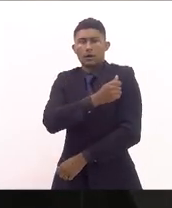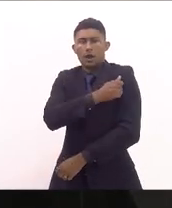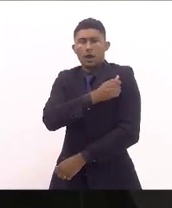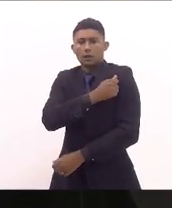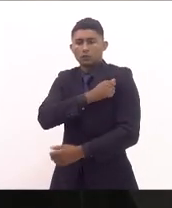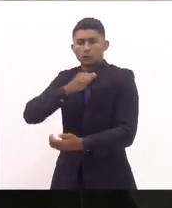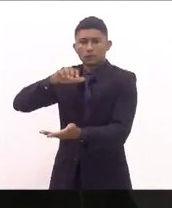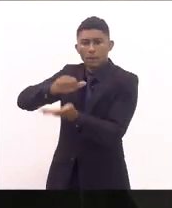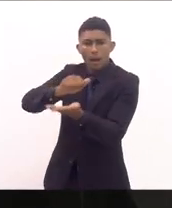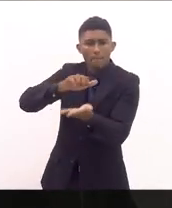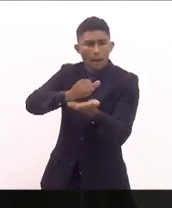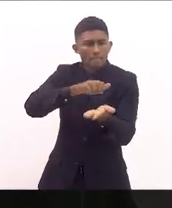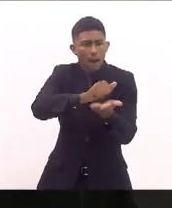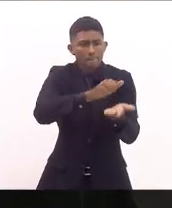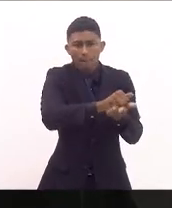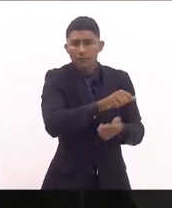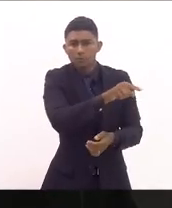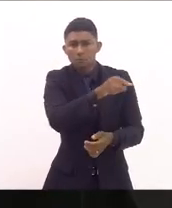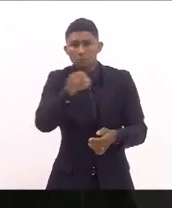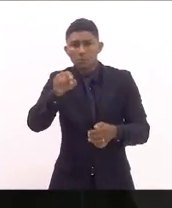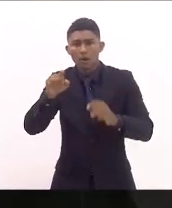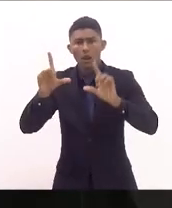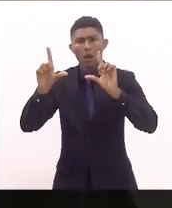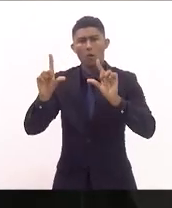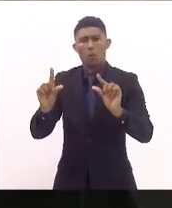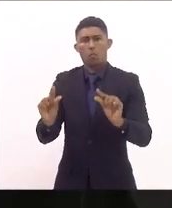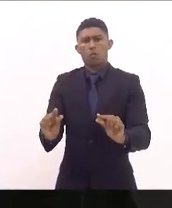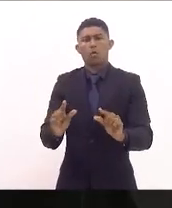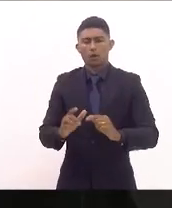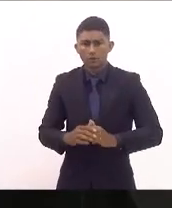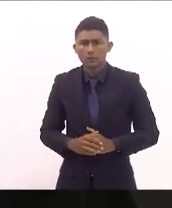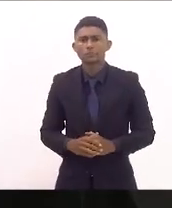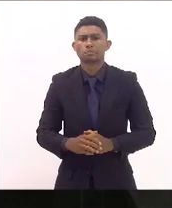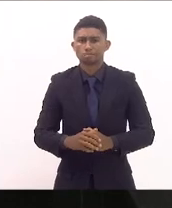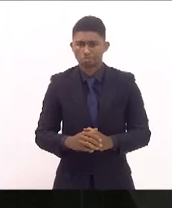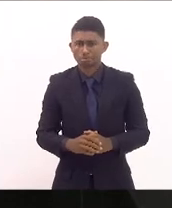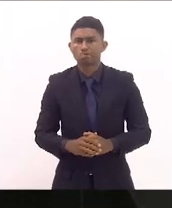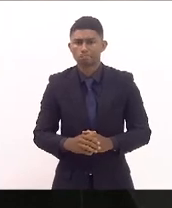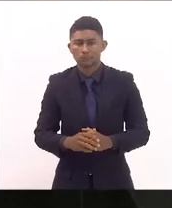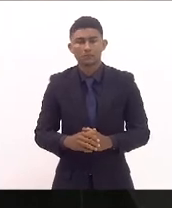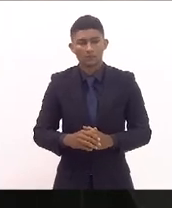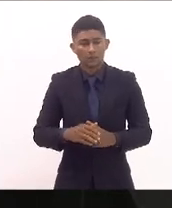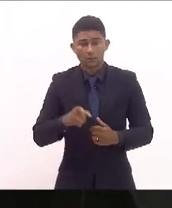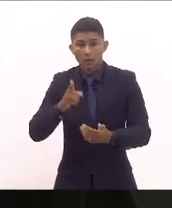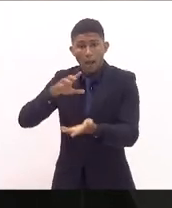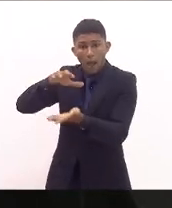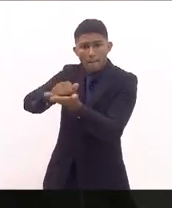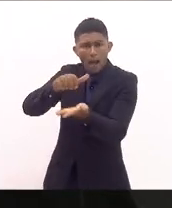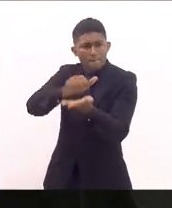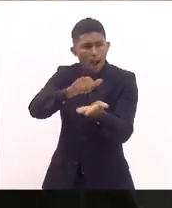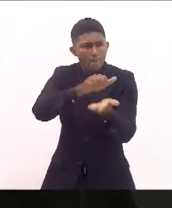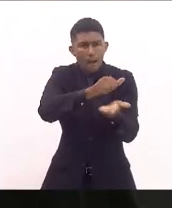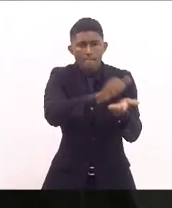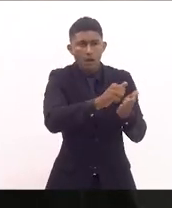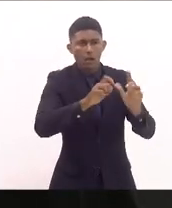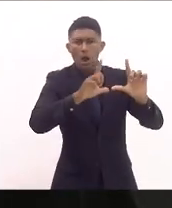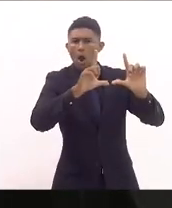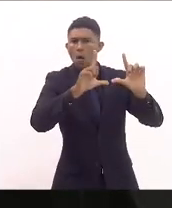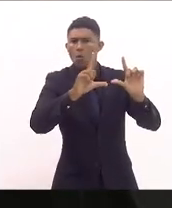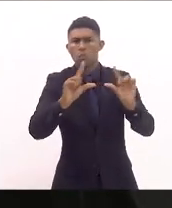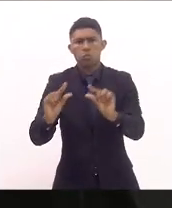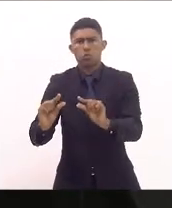Básica profissional para se reduzindo não é o número de matrícula gente sofrendo uma redução constante